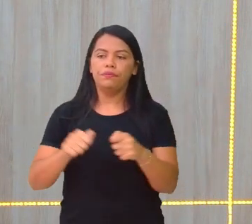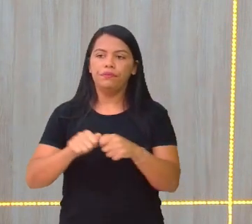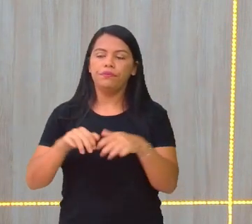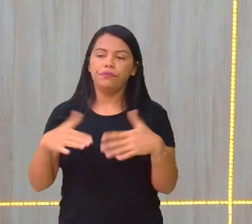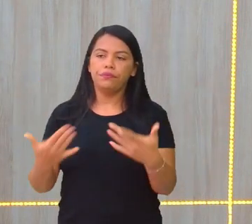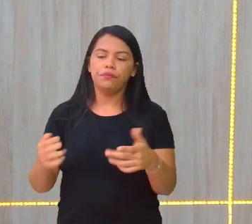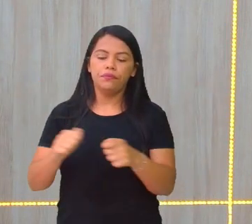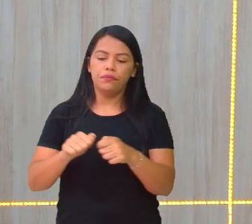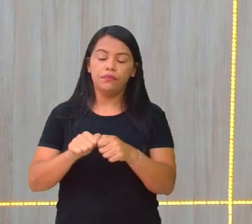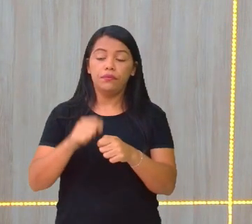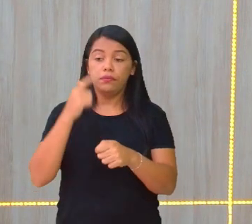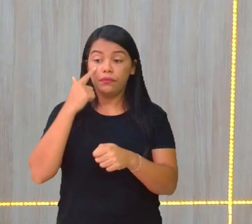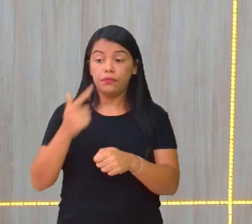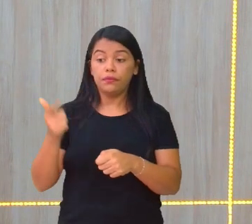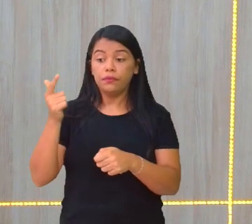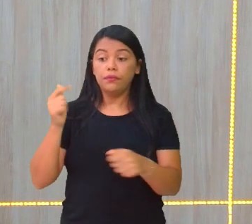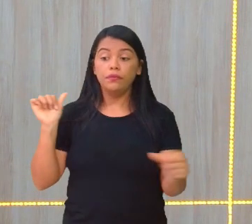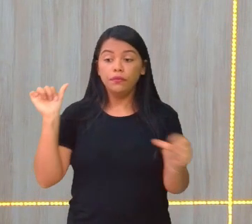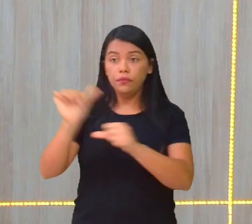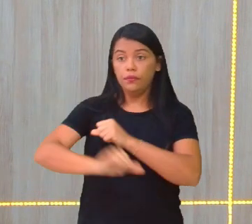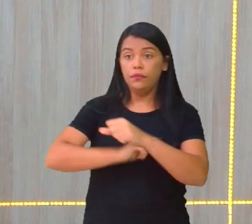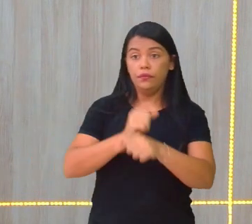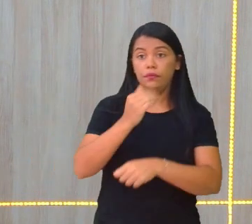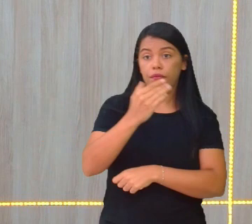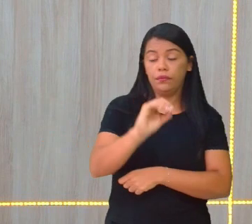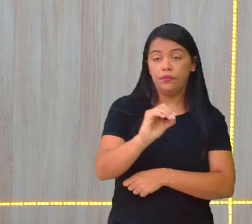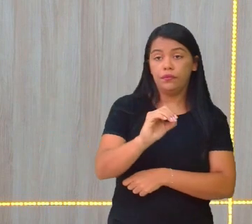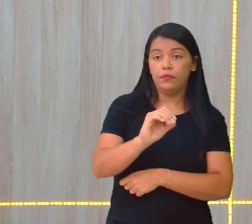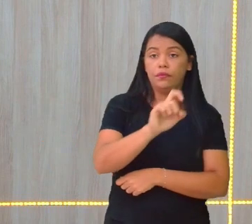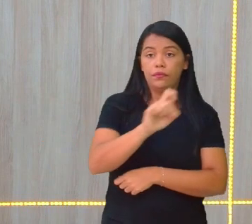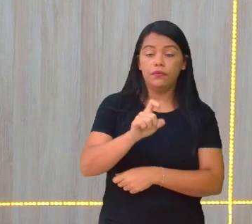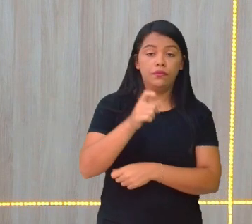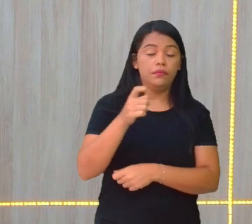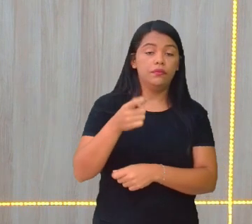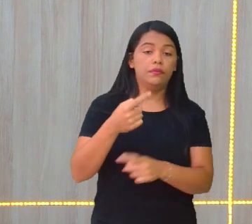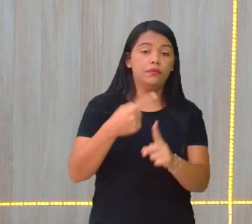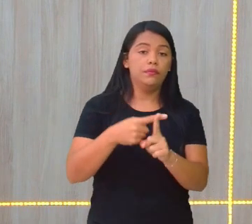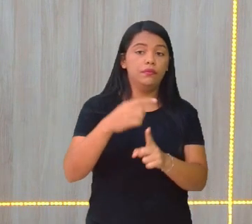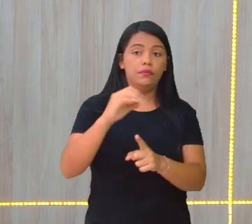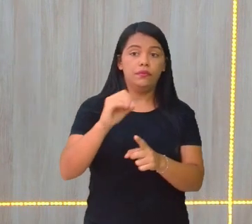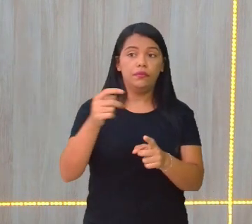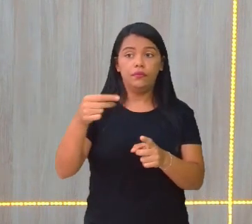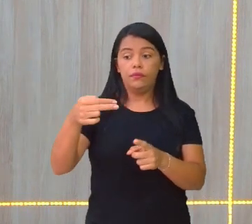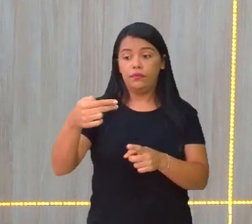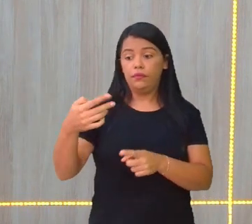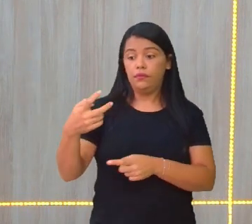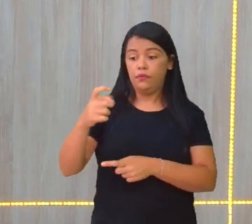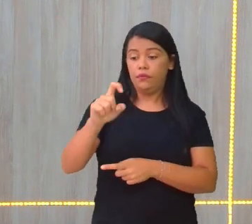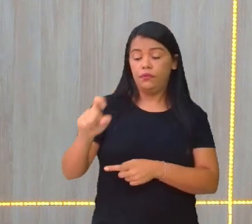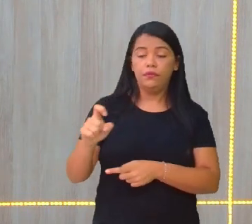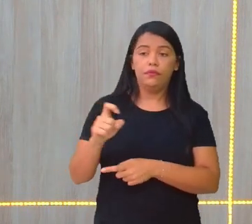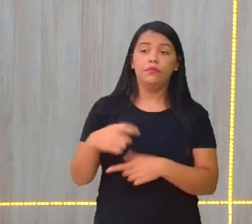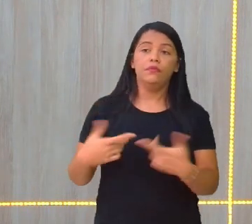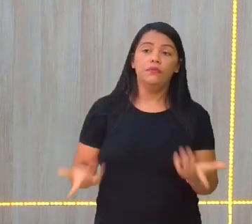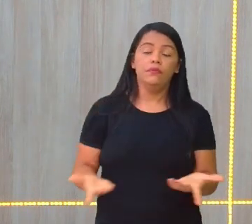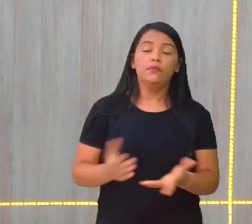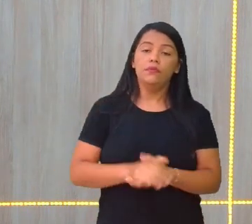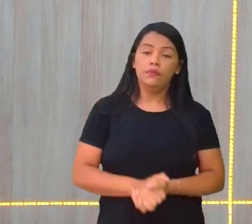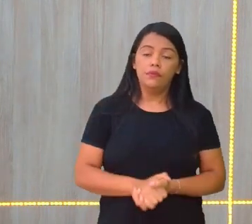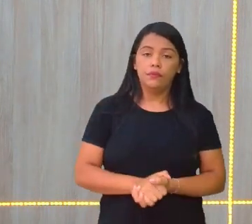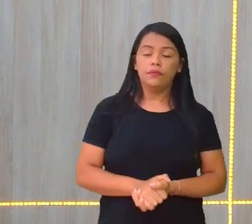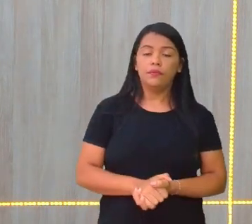eu faço isso, se transformou em zero. Então, x mais zero é x. A mesma coisa.